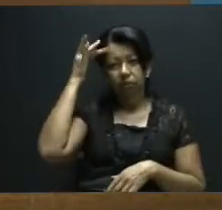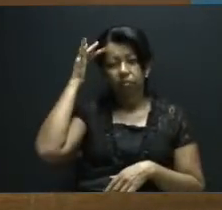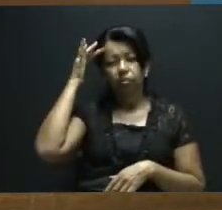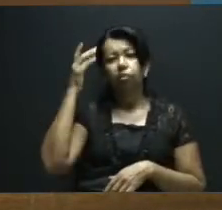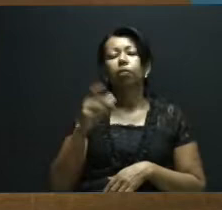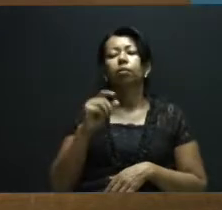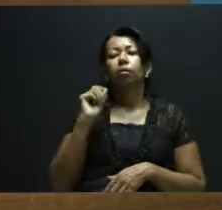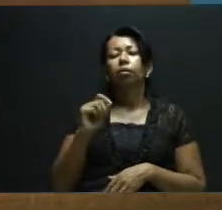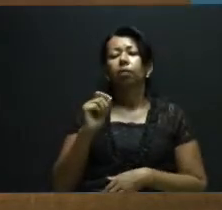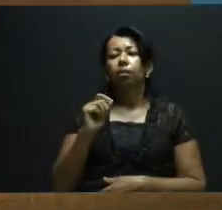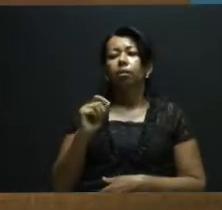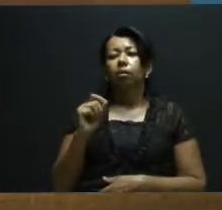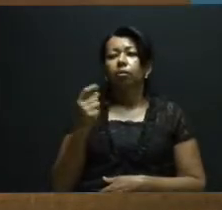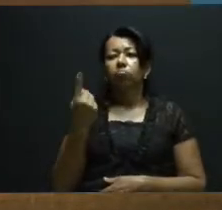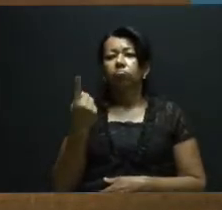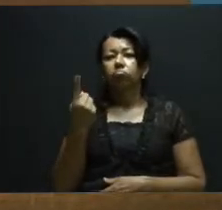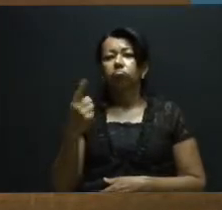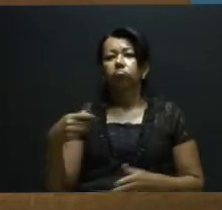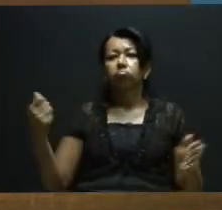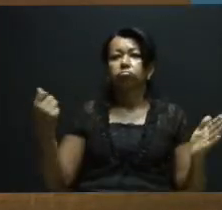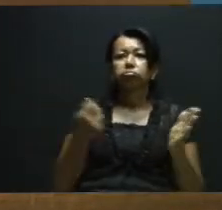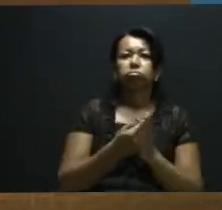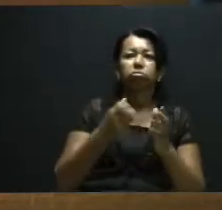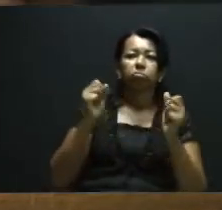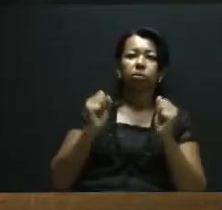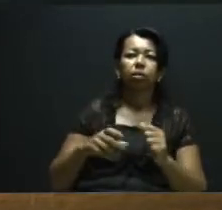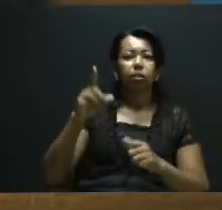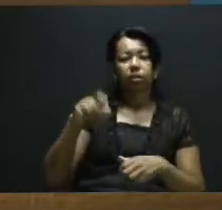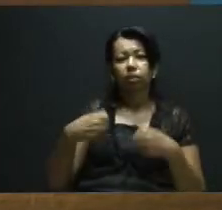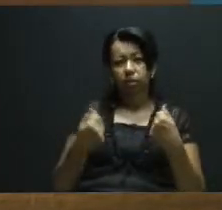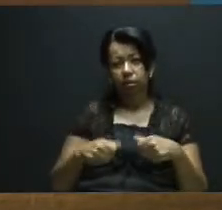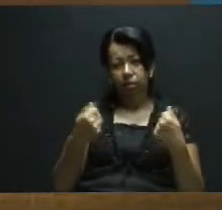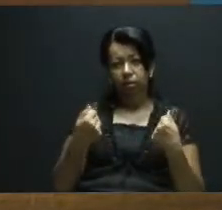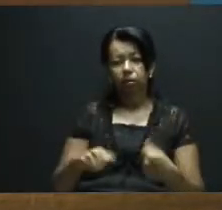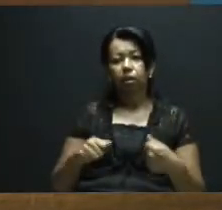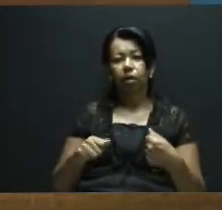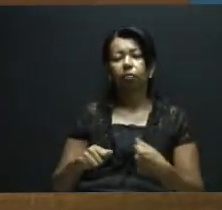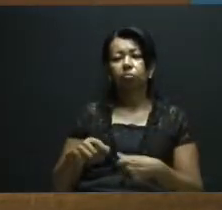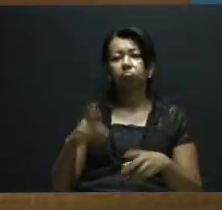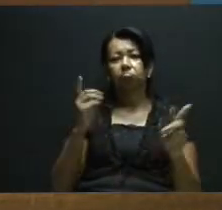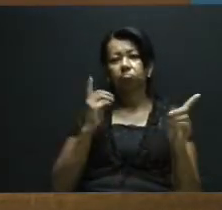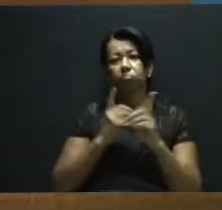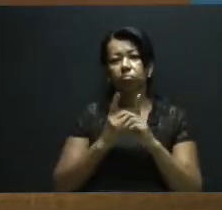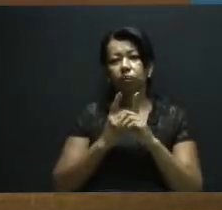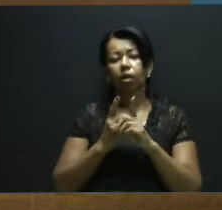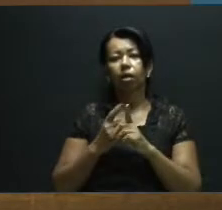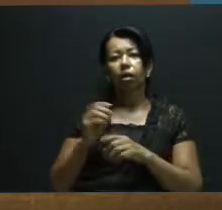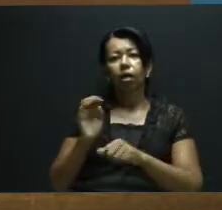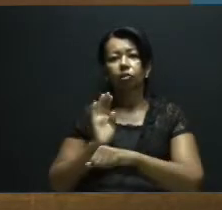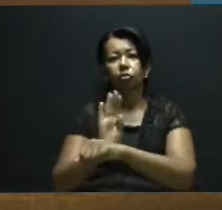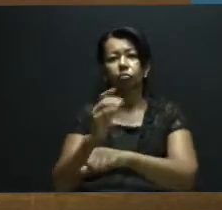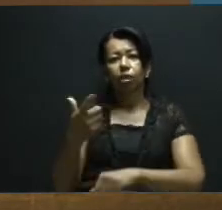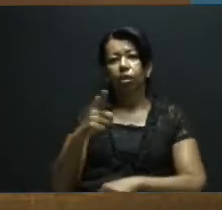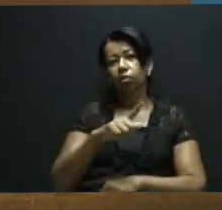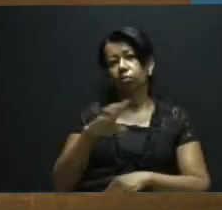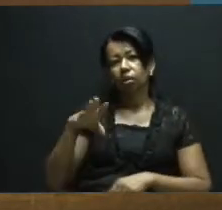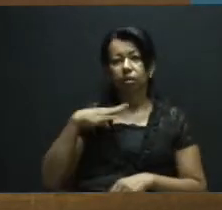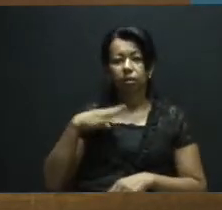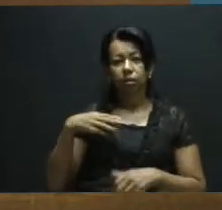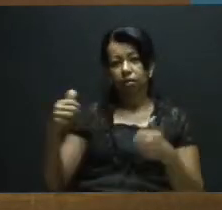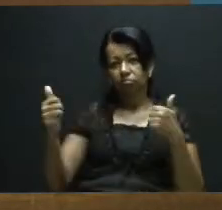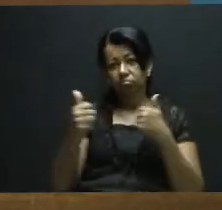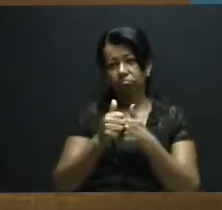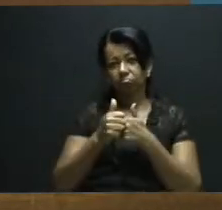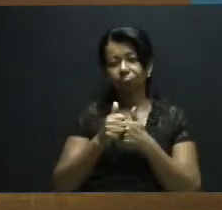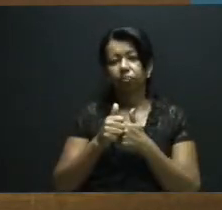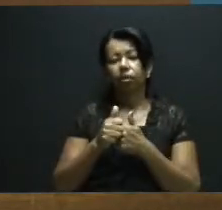num único acidente possa ser necessário que tenha que tá buscando ajuda em outro município vizinho e aí